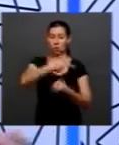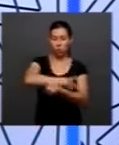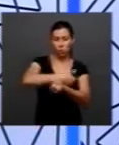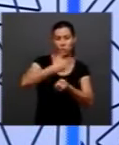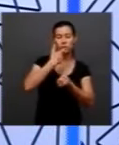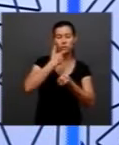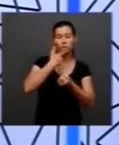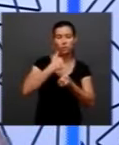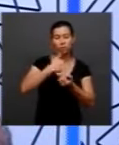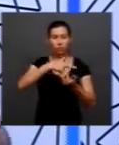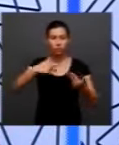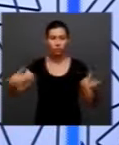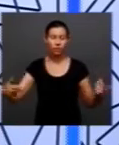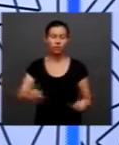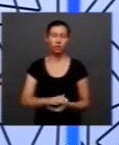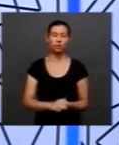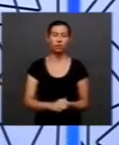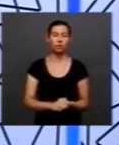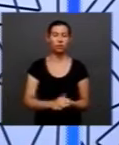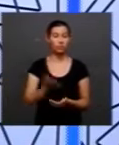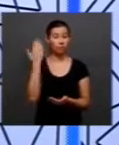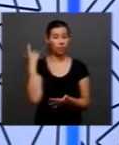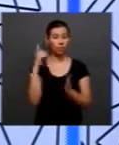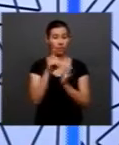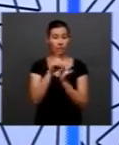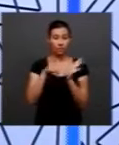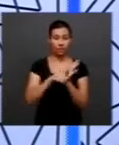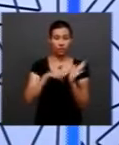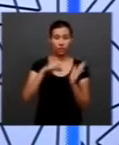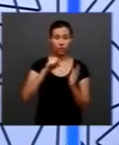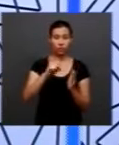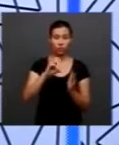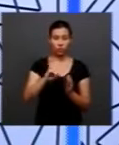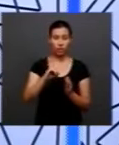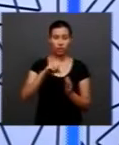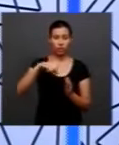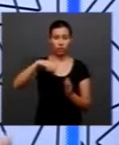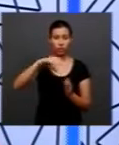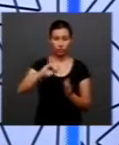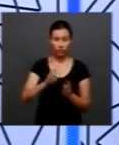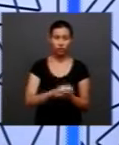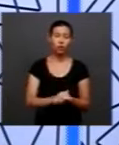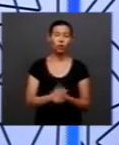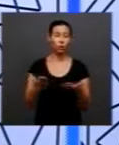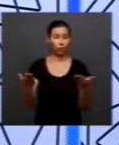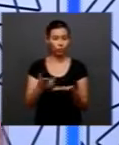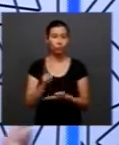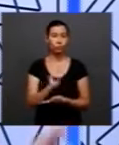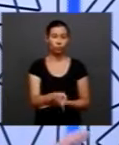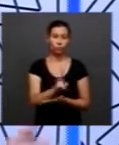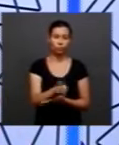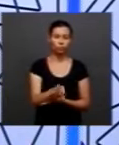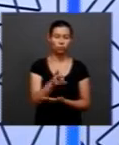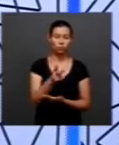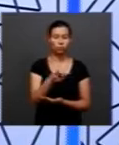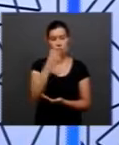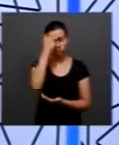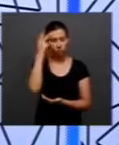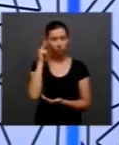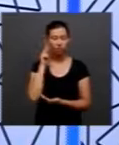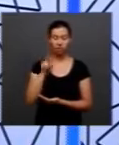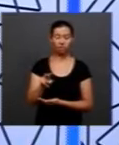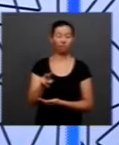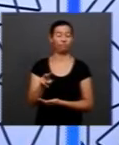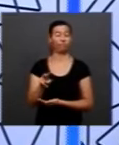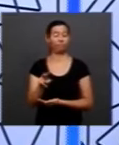80, 90, ele ainda permeia muito as nossas relações e acaba reiterando uma prática. Tanto que, como o professor